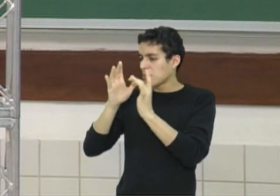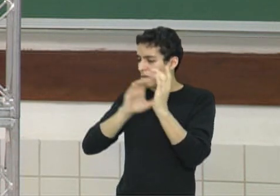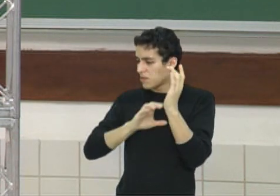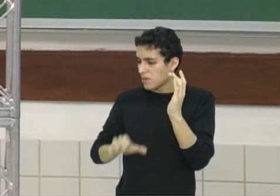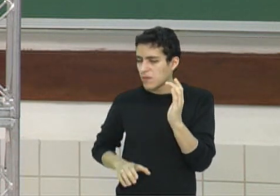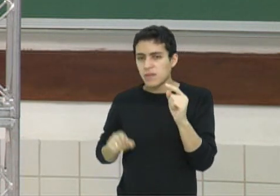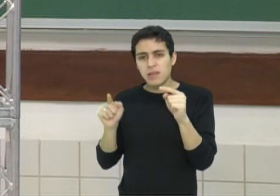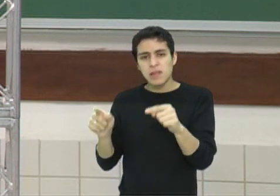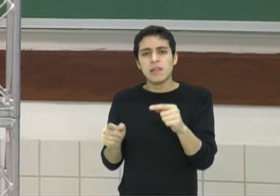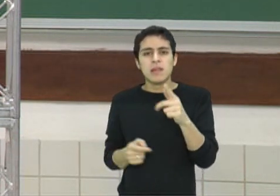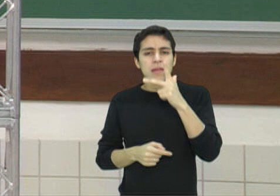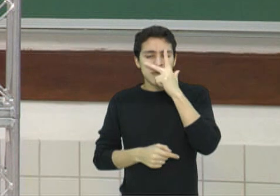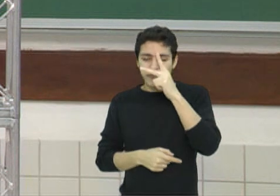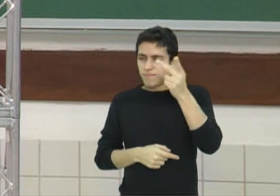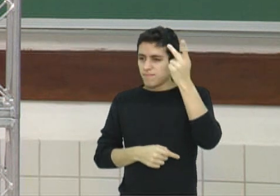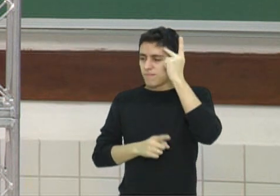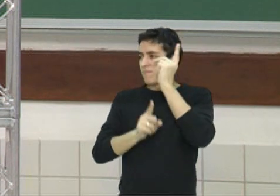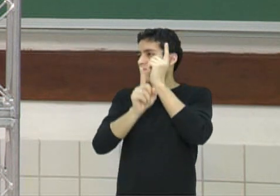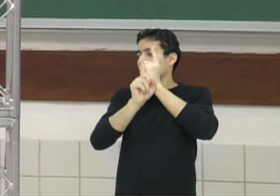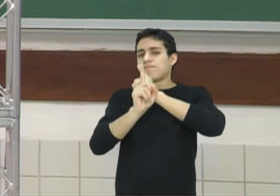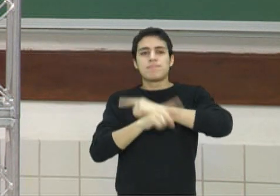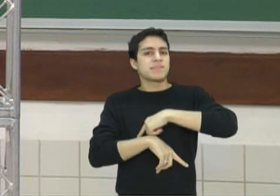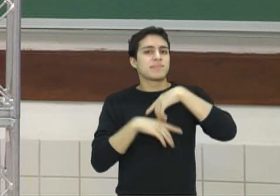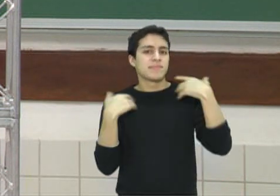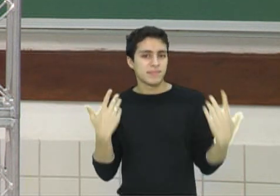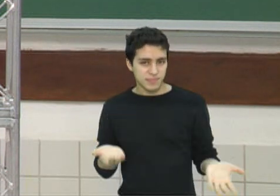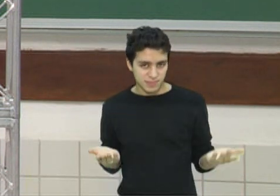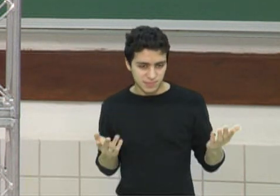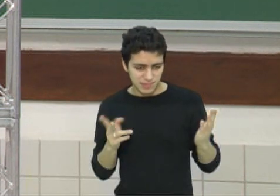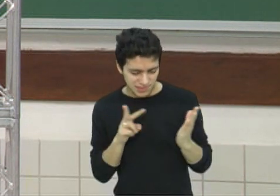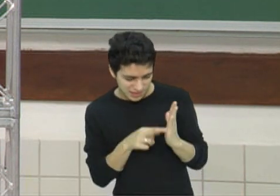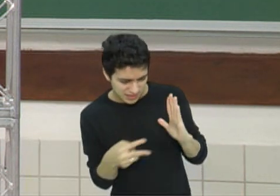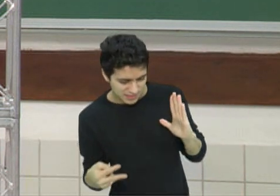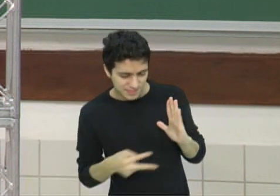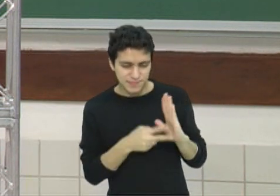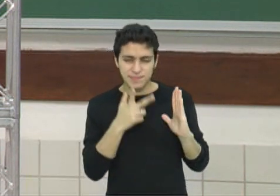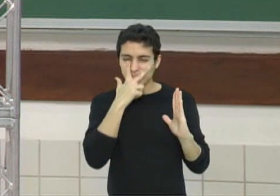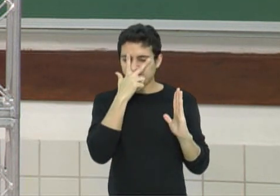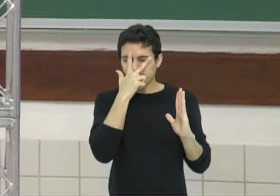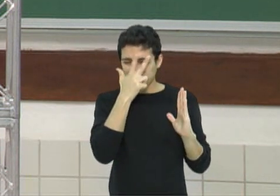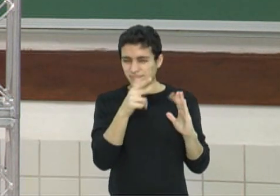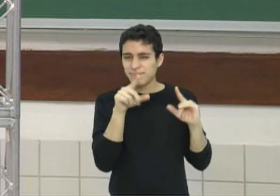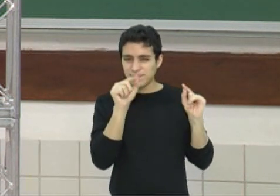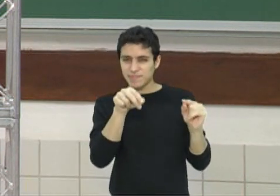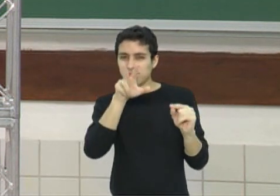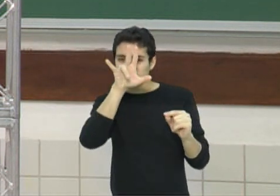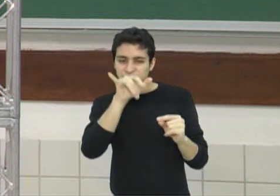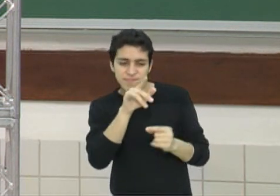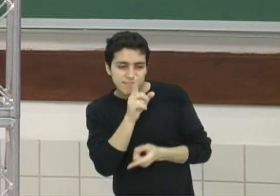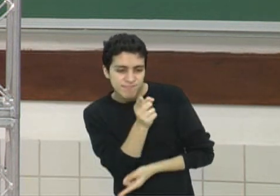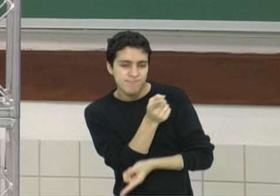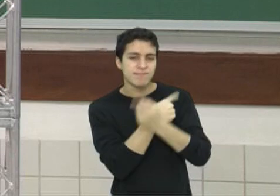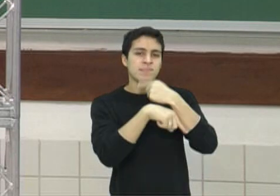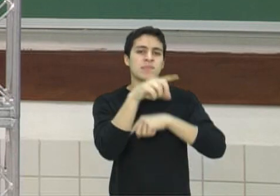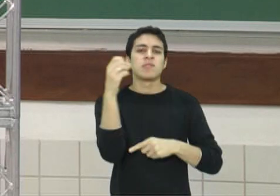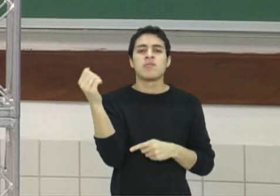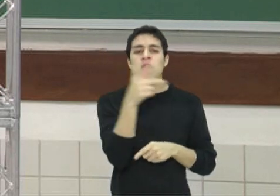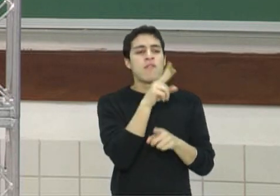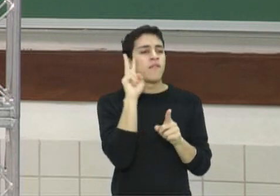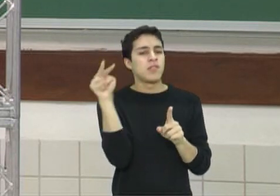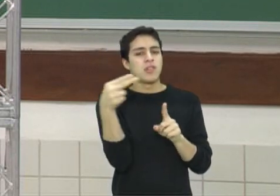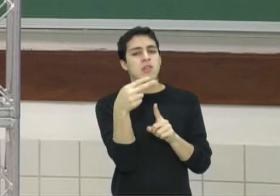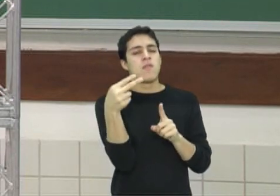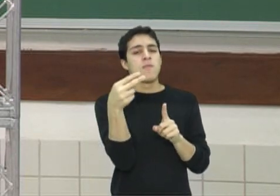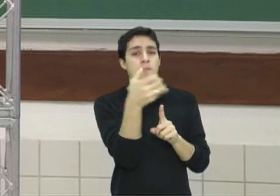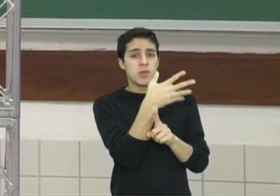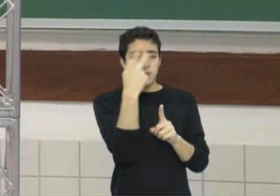da Esvairada. Se tiverem oportunidade, dê uma lidinha ali. Ali já é exatamente aquilo que vai impulsionar a nova visão moderna da